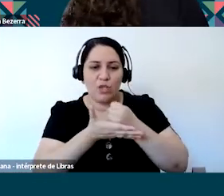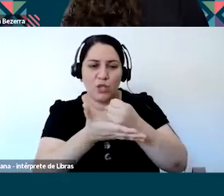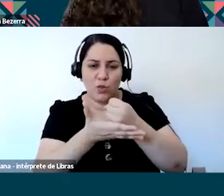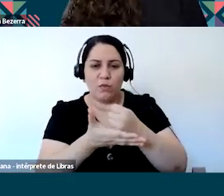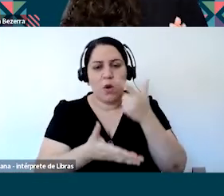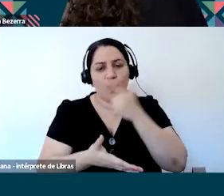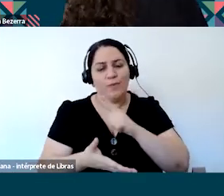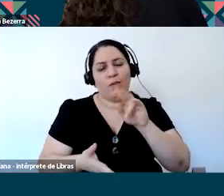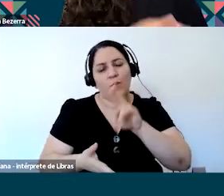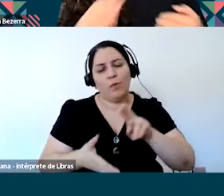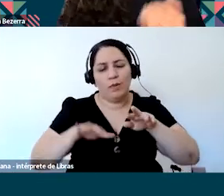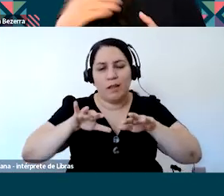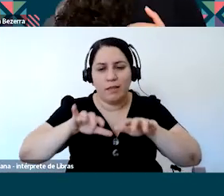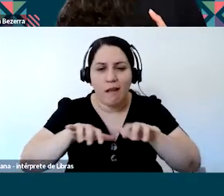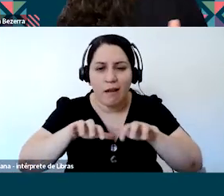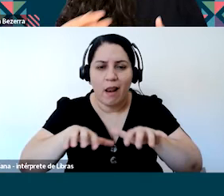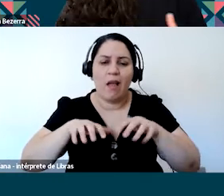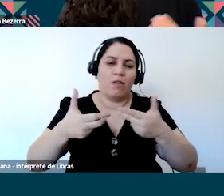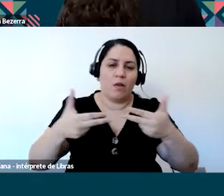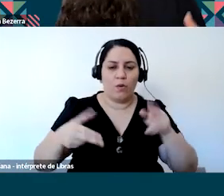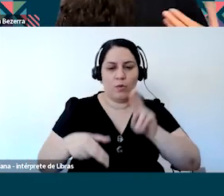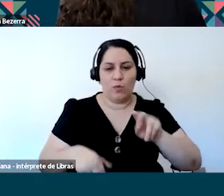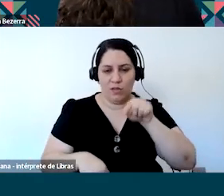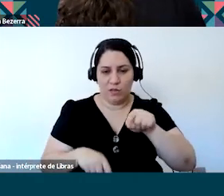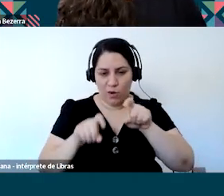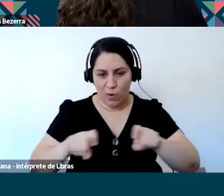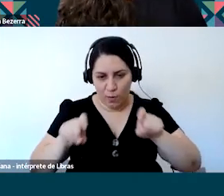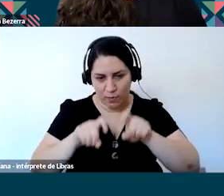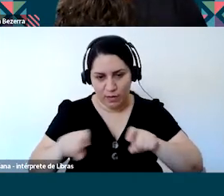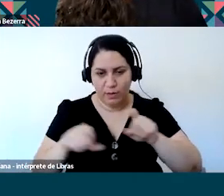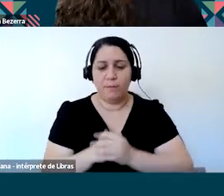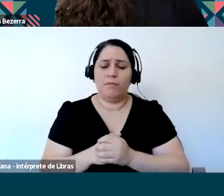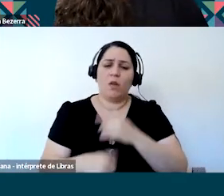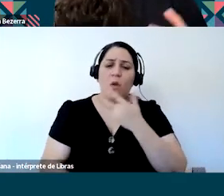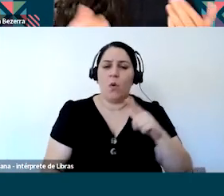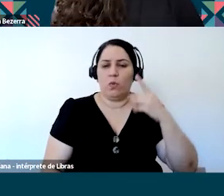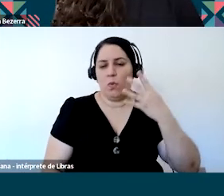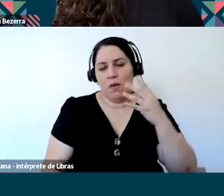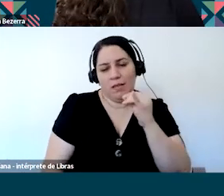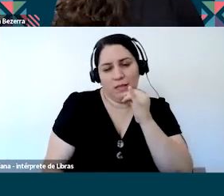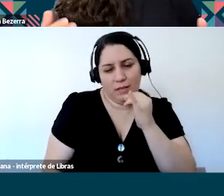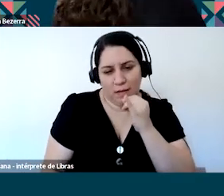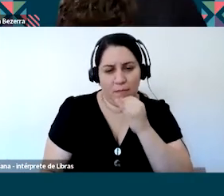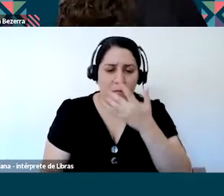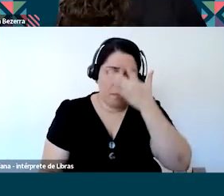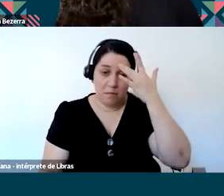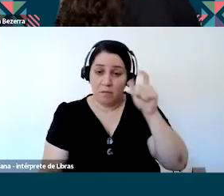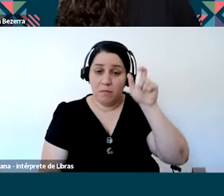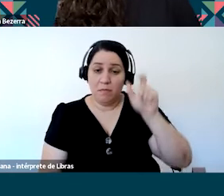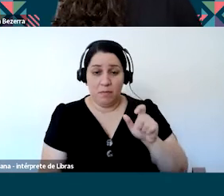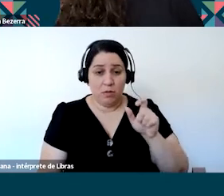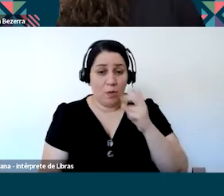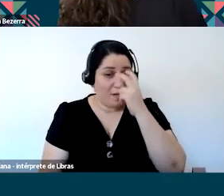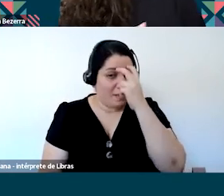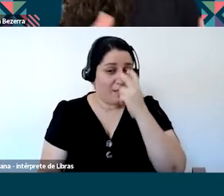assistivas para ela ter acesso ao teclado e utilizar o computador normalmente. O quarto exemplo seria